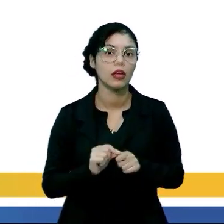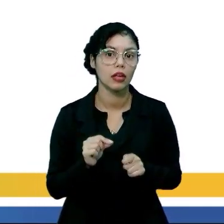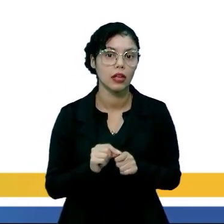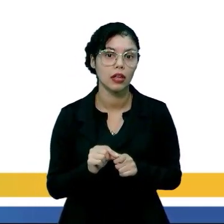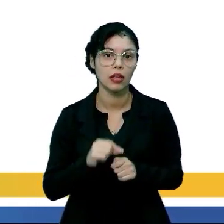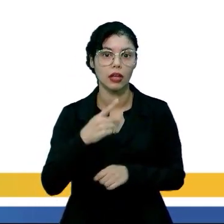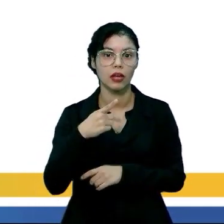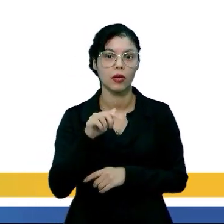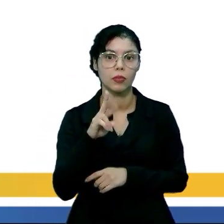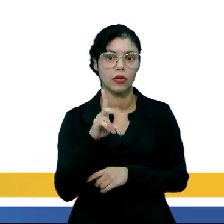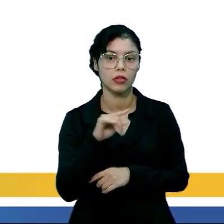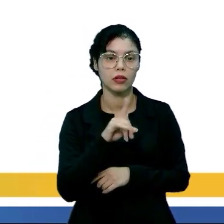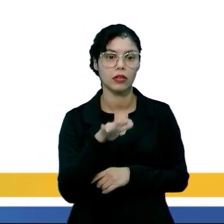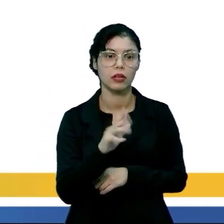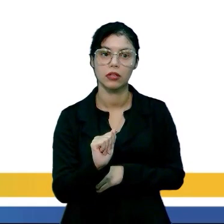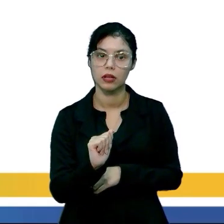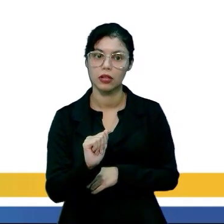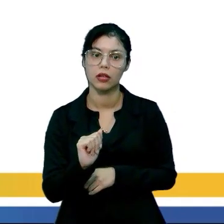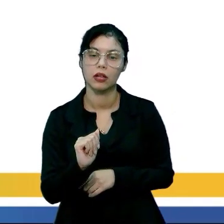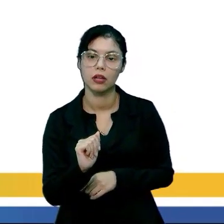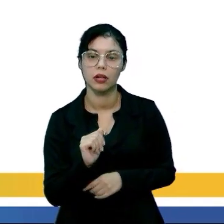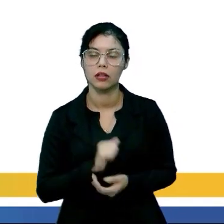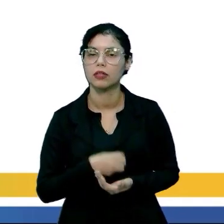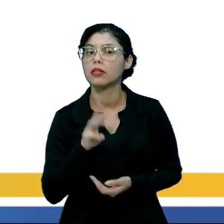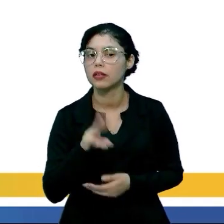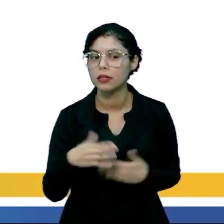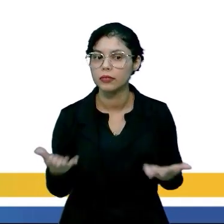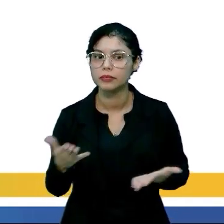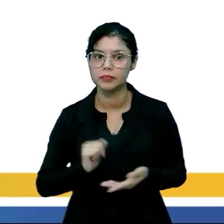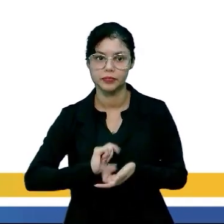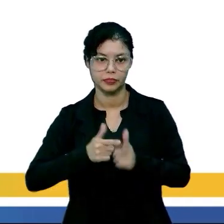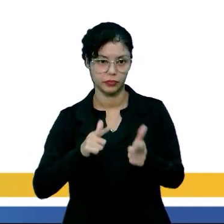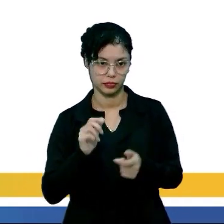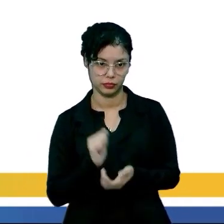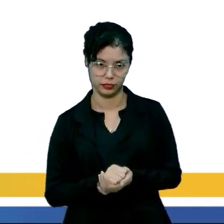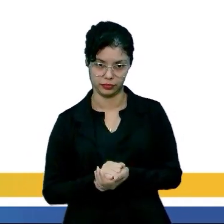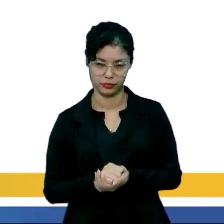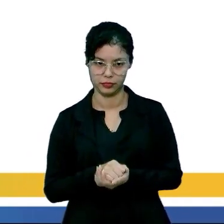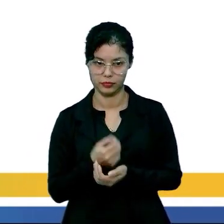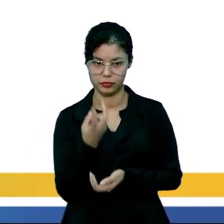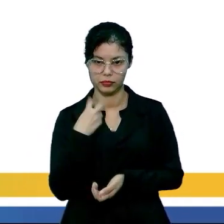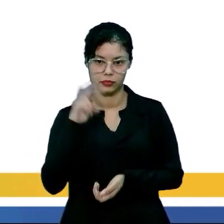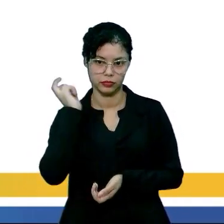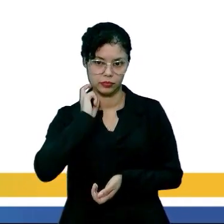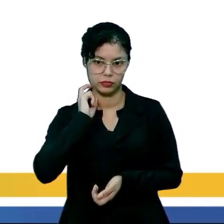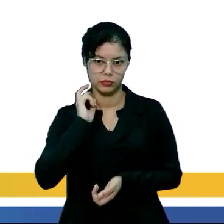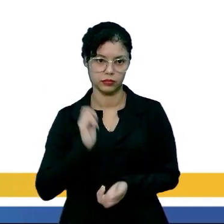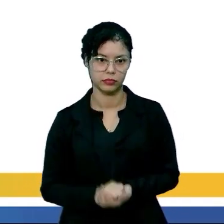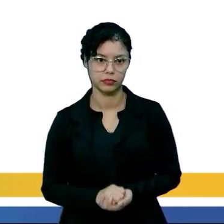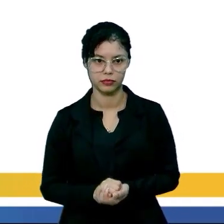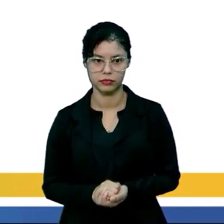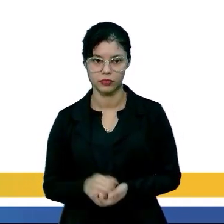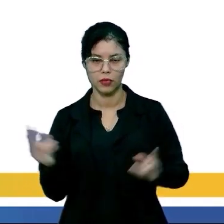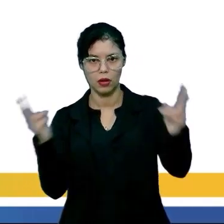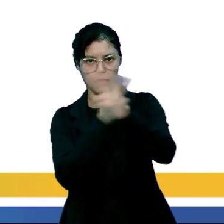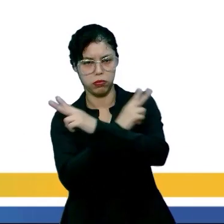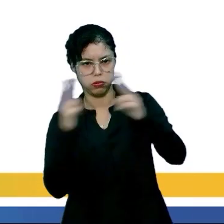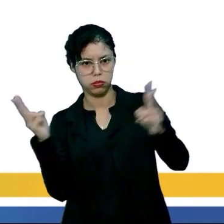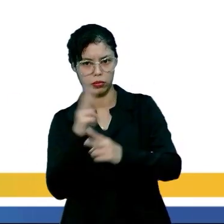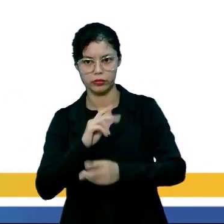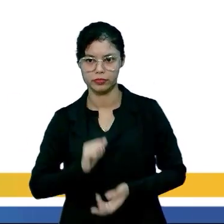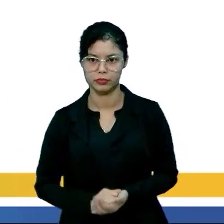a polinização pessoal das angiospermas? Alternativa A, são os morcegos? Alternativa B, é o